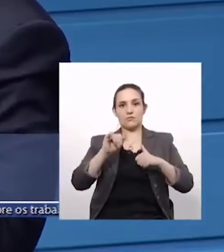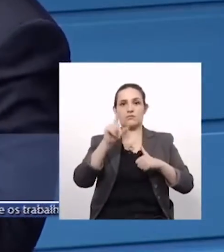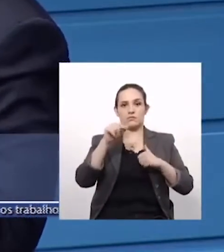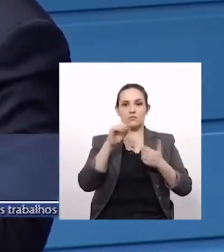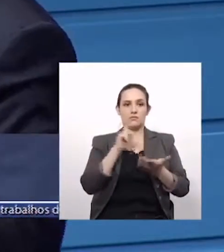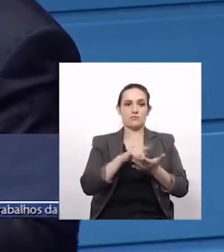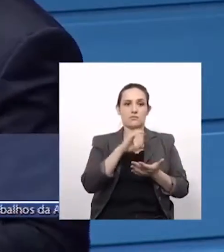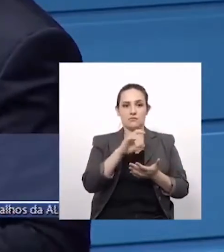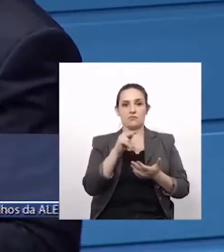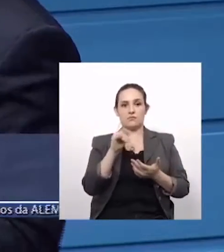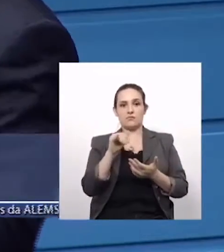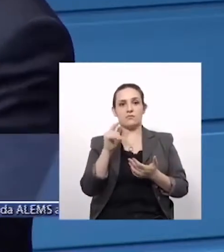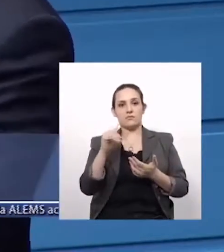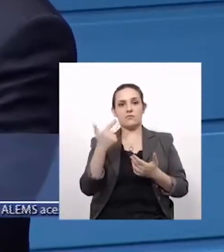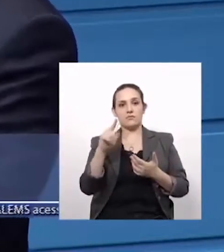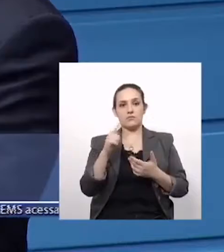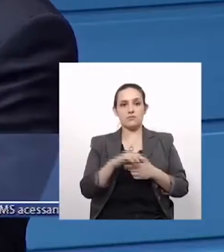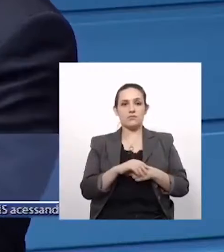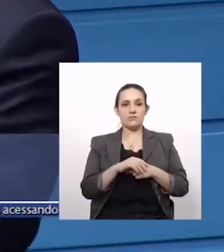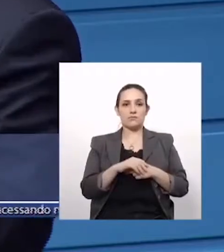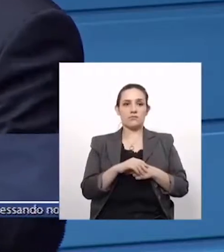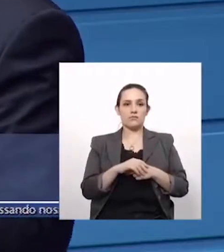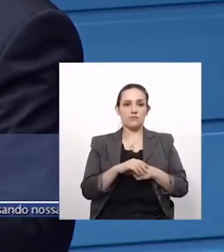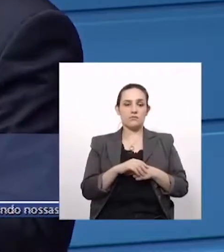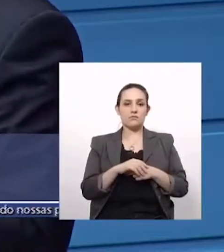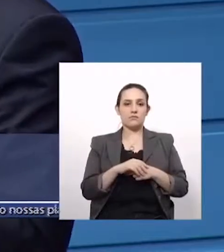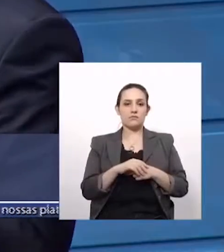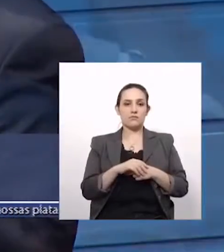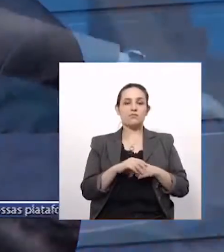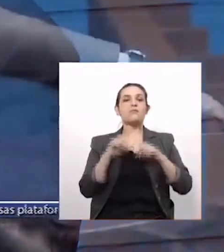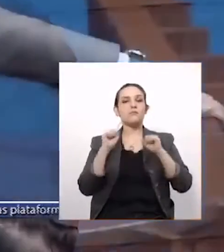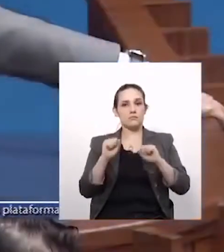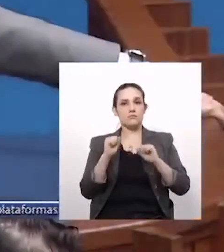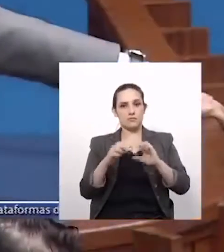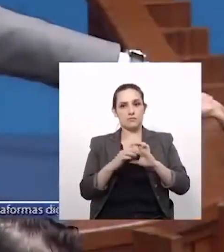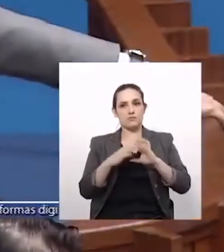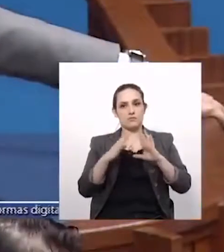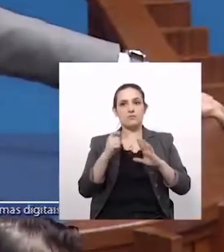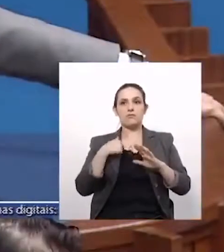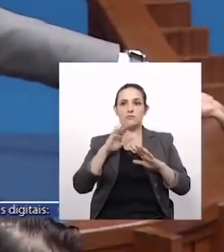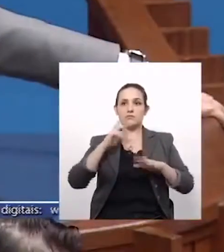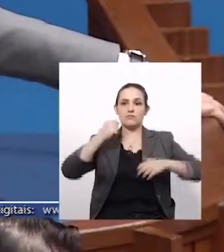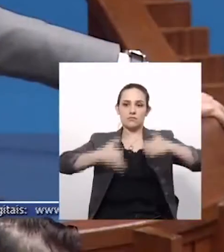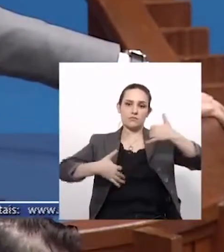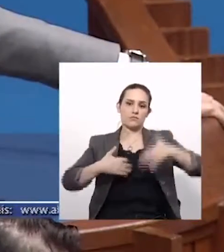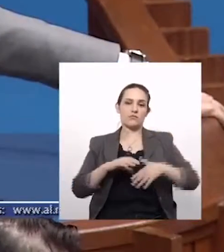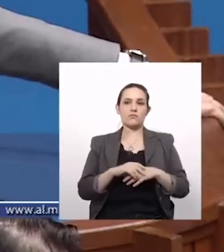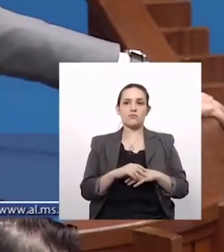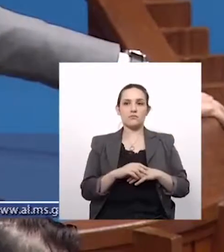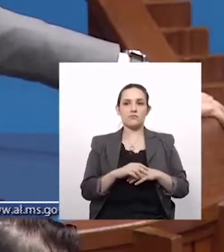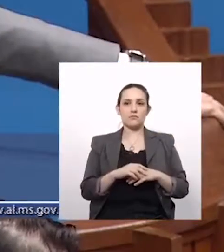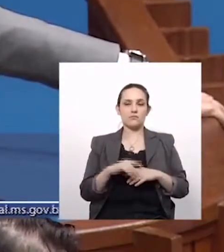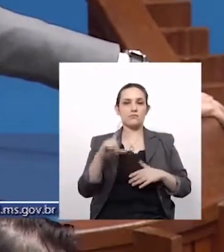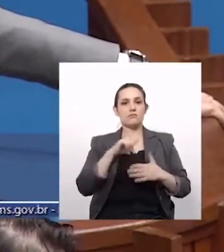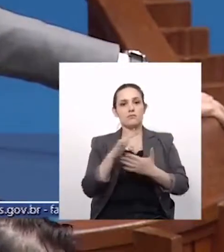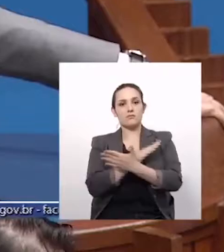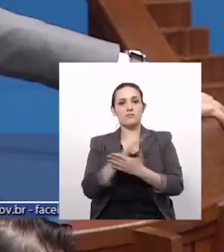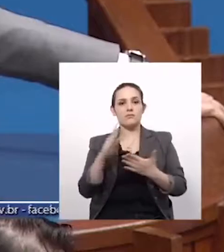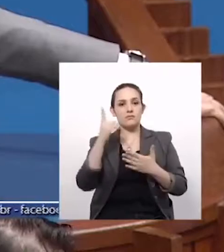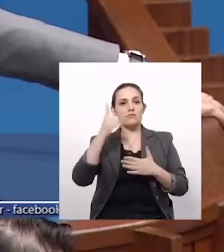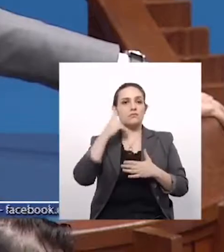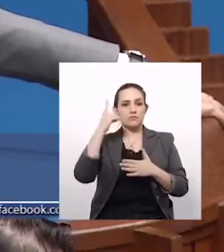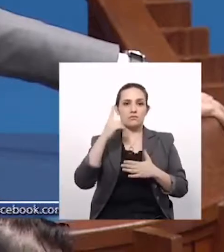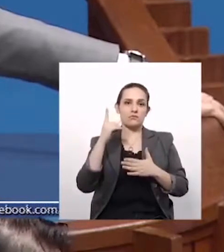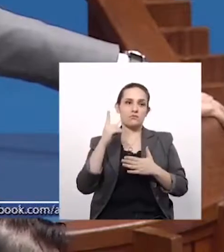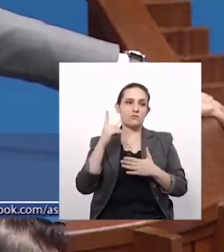fato, porque se não tiver fato, assina outro. Bem, ela está à disposição aí, conforme eu passei ali, e alguns parlamentares já leram,